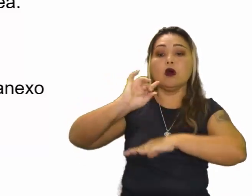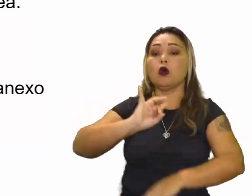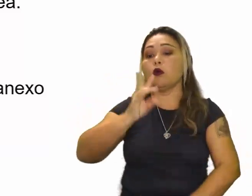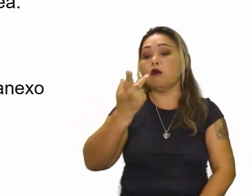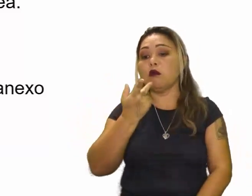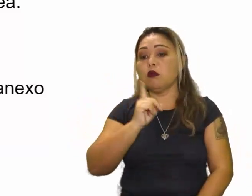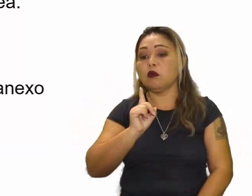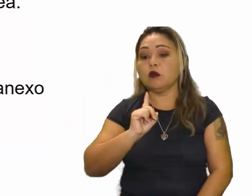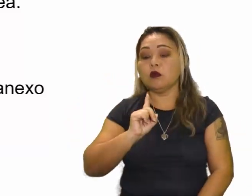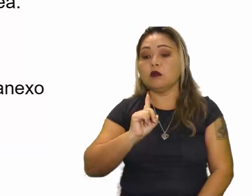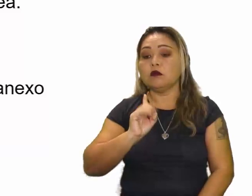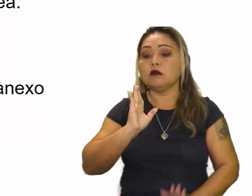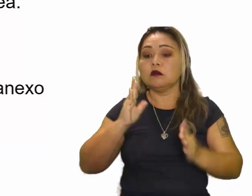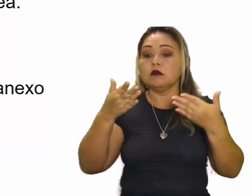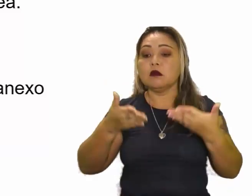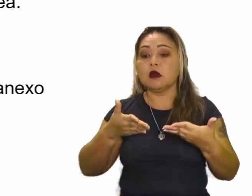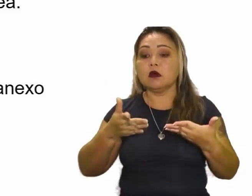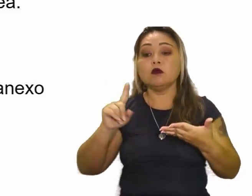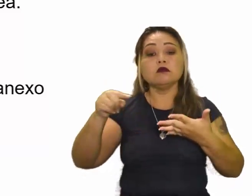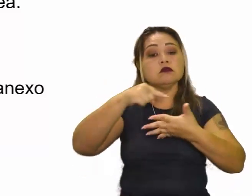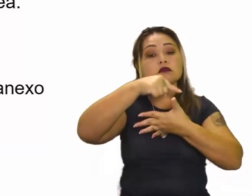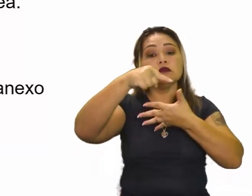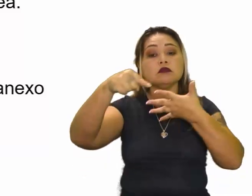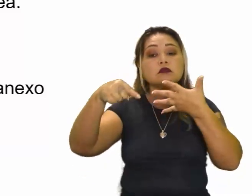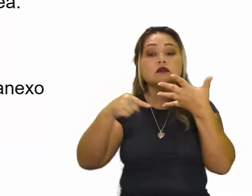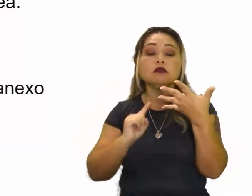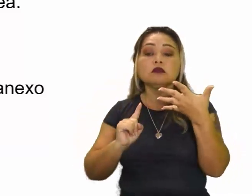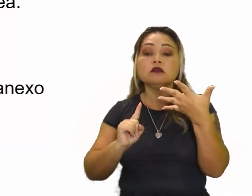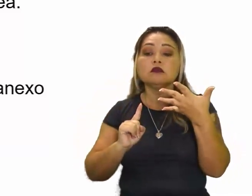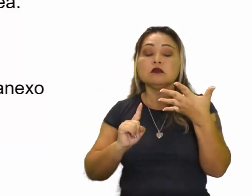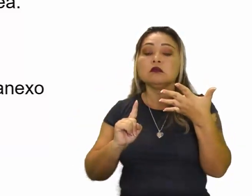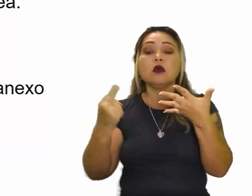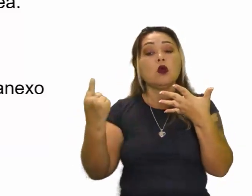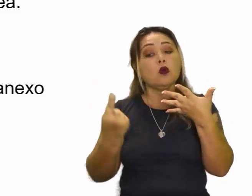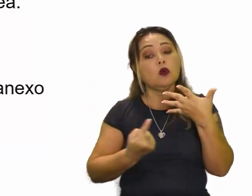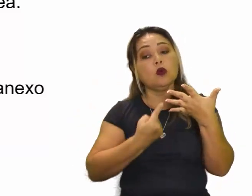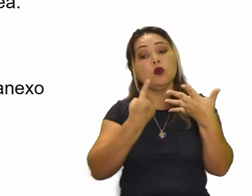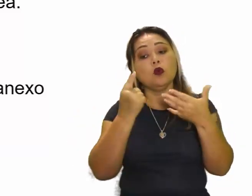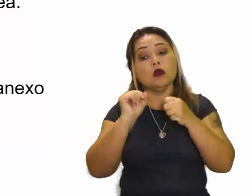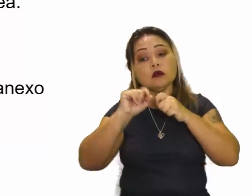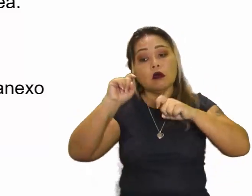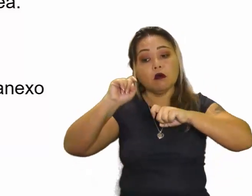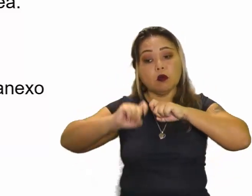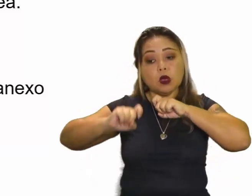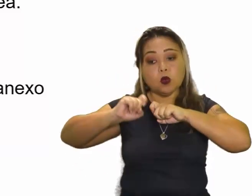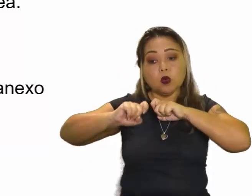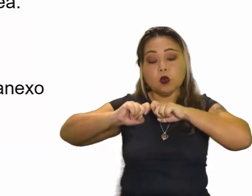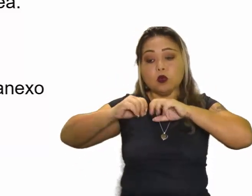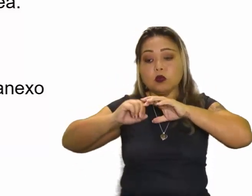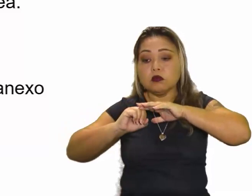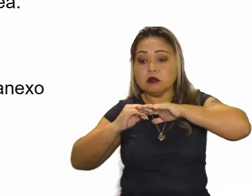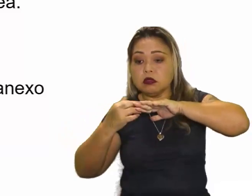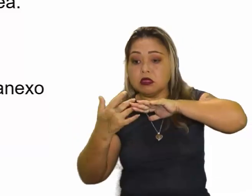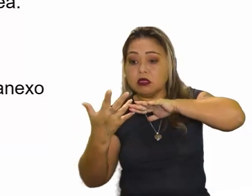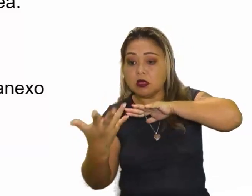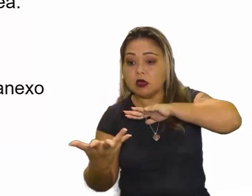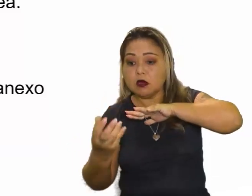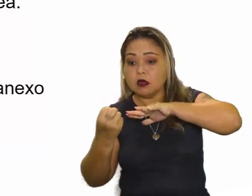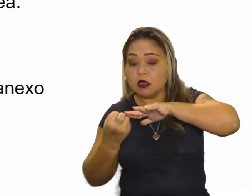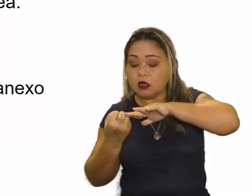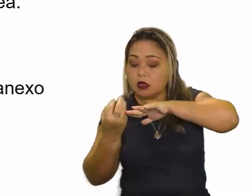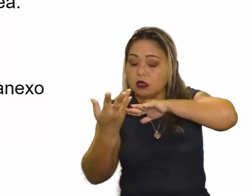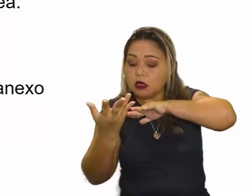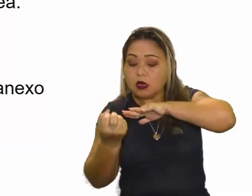só falamos sobre qual dessas alternativas? Somente fecundação externa